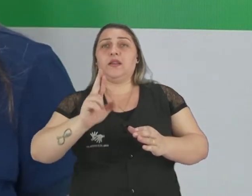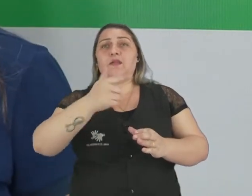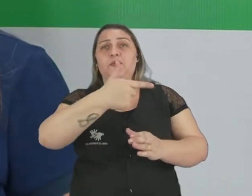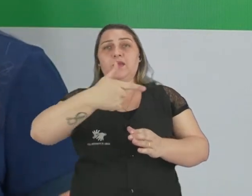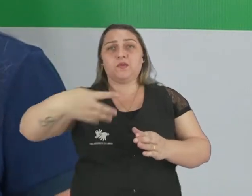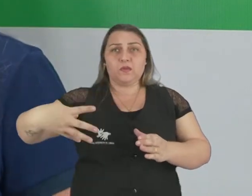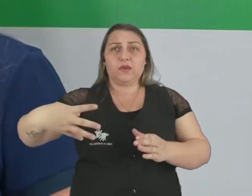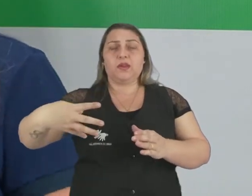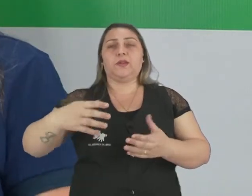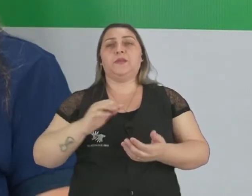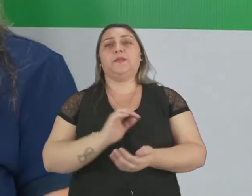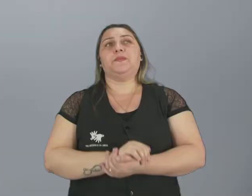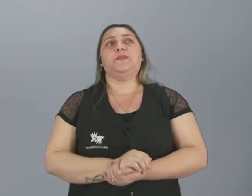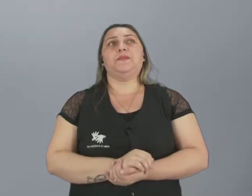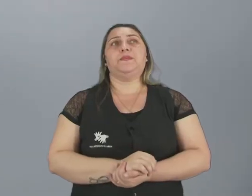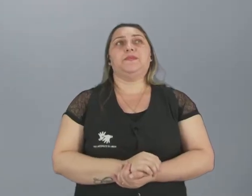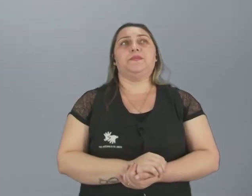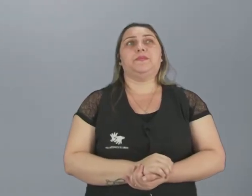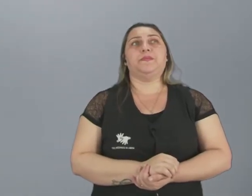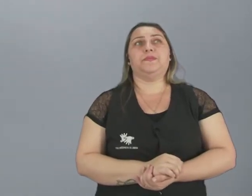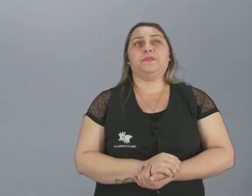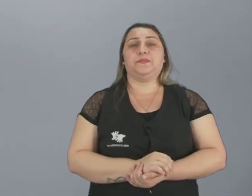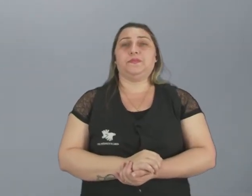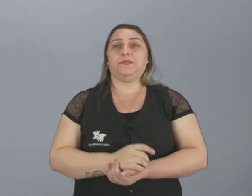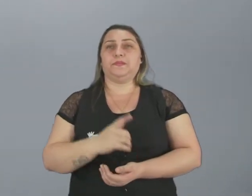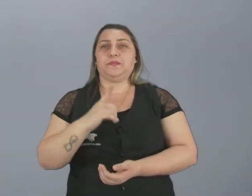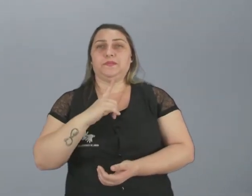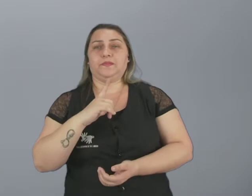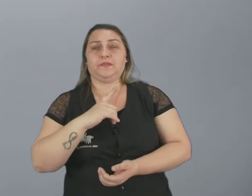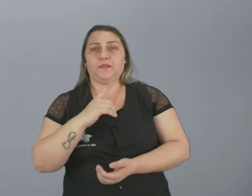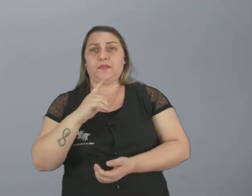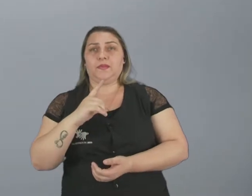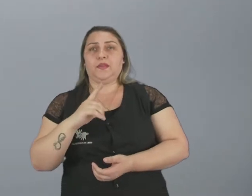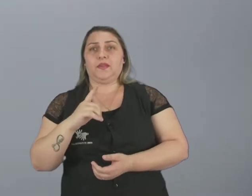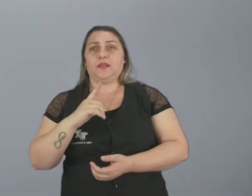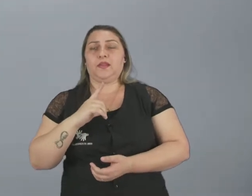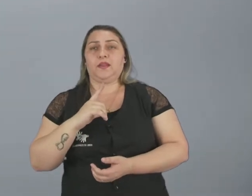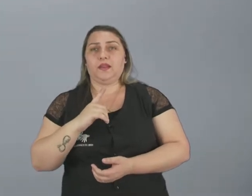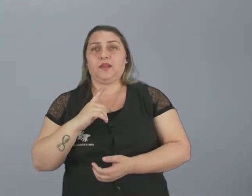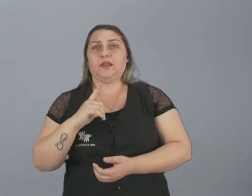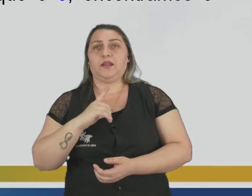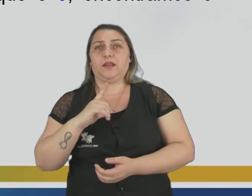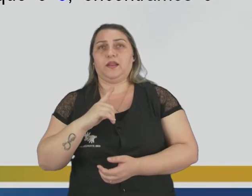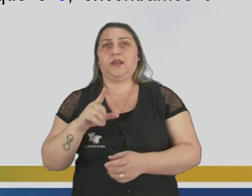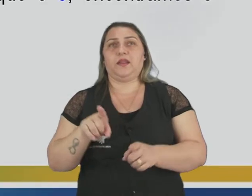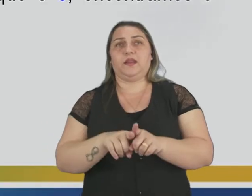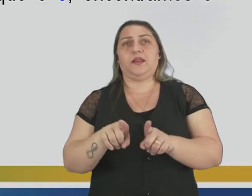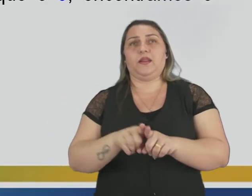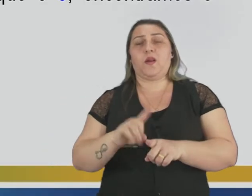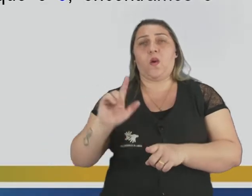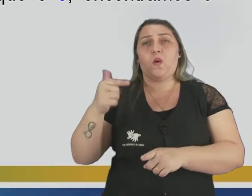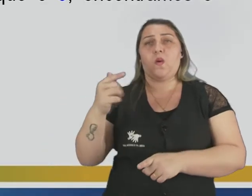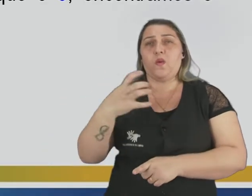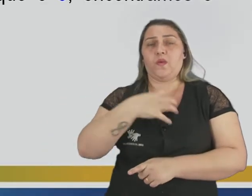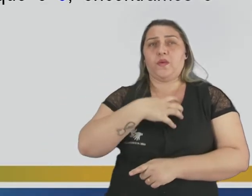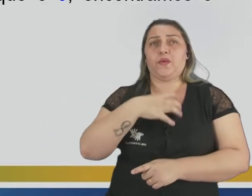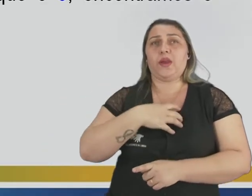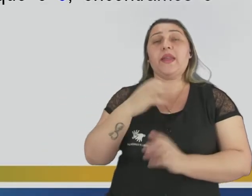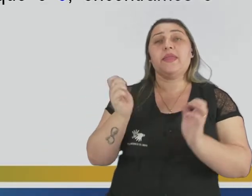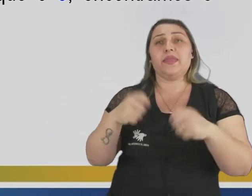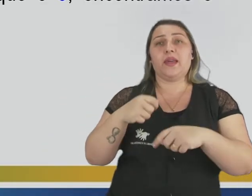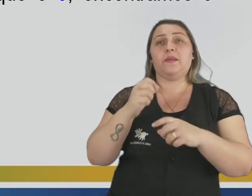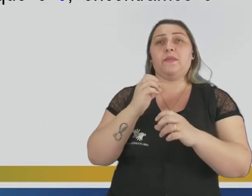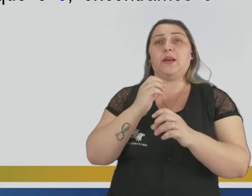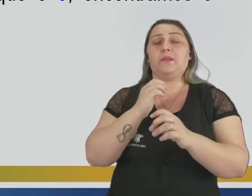tela, 24, né? Temos também uma outra forma de fazer. É possível